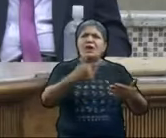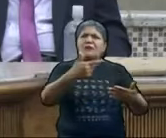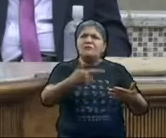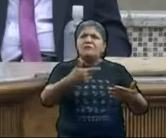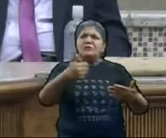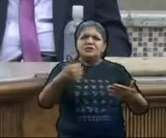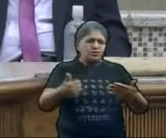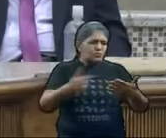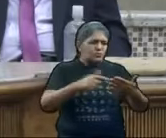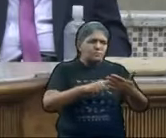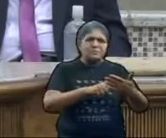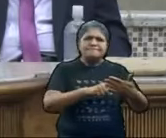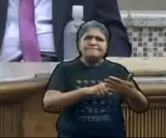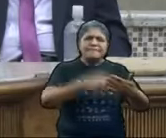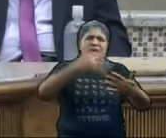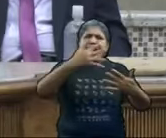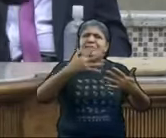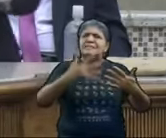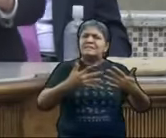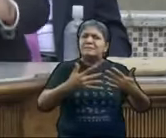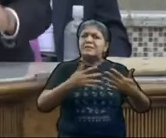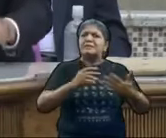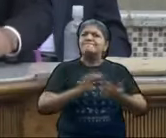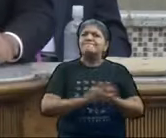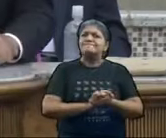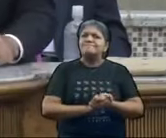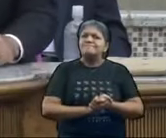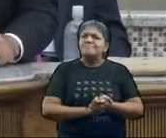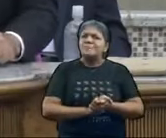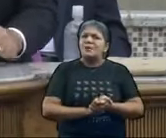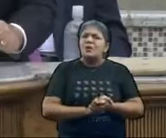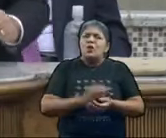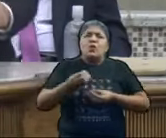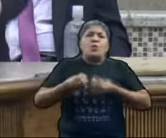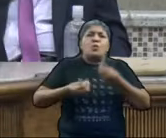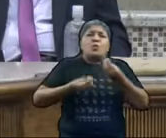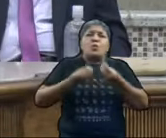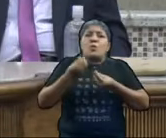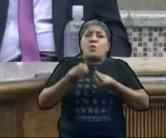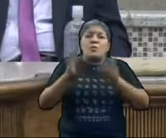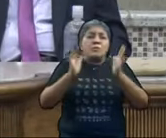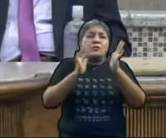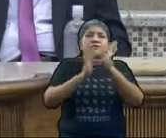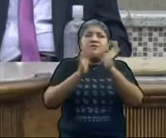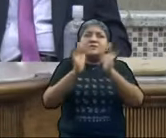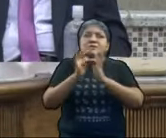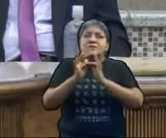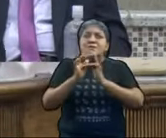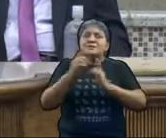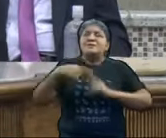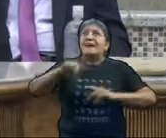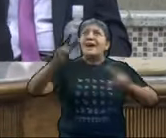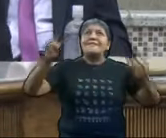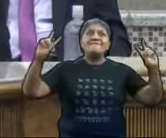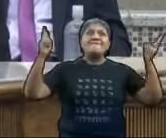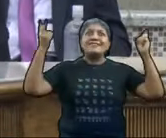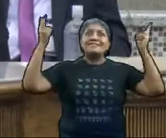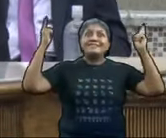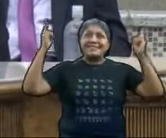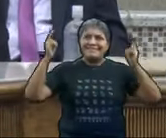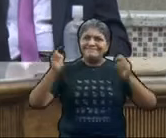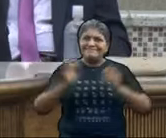suas cortinas. Em Apocalipse 21, nós vimos que já passou aqui a grande